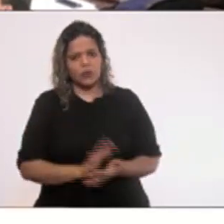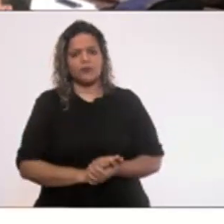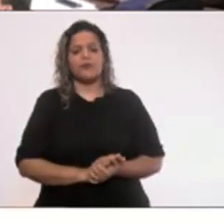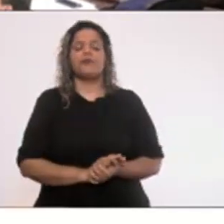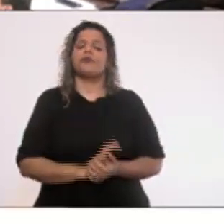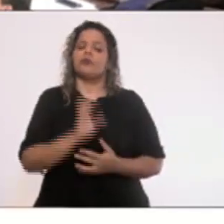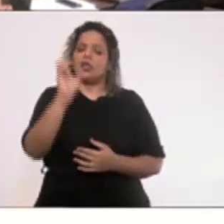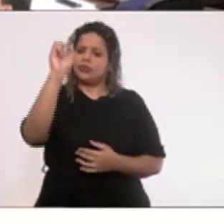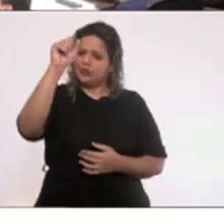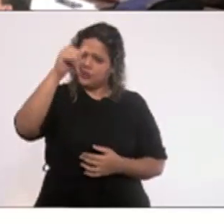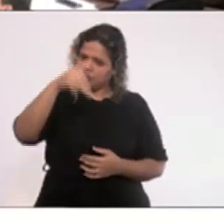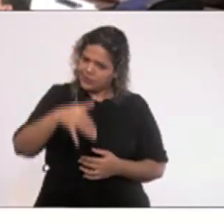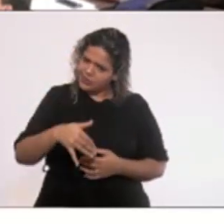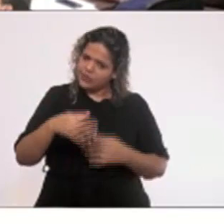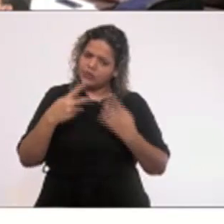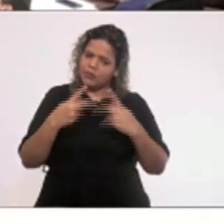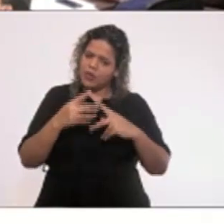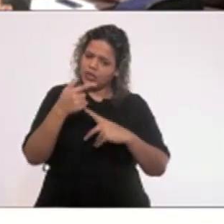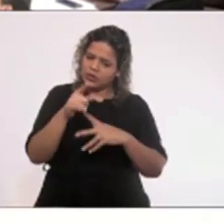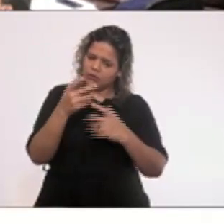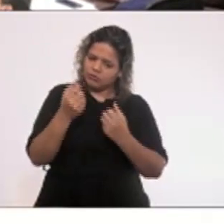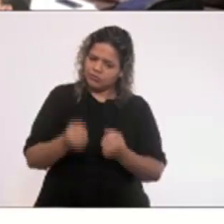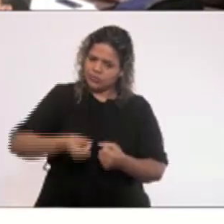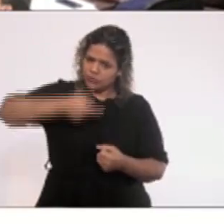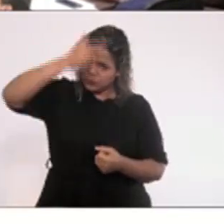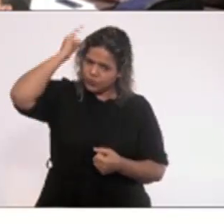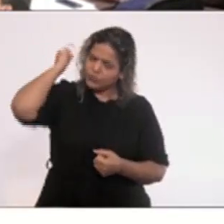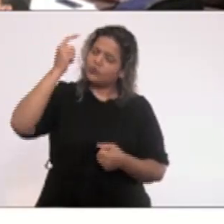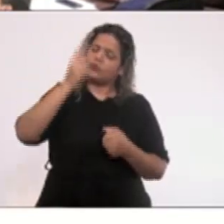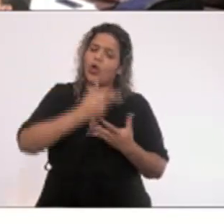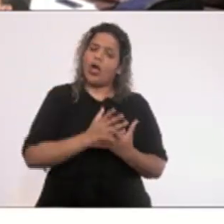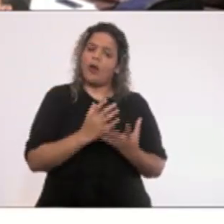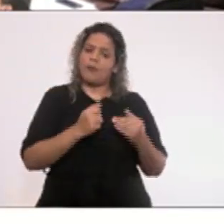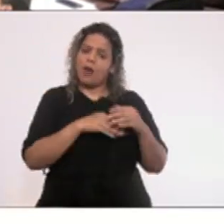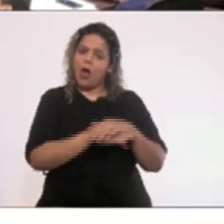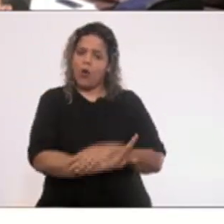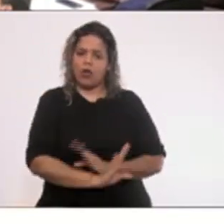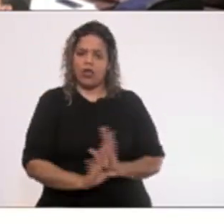votar o parecer de Vossa Excelência. Não, o projeto desse projeto vai arquivo.